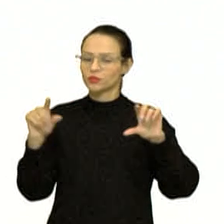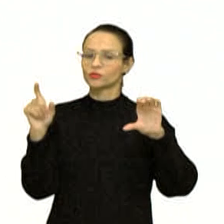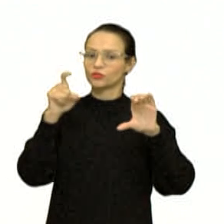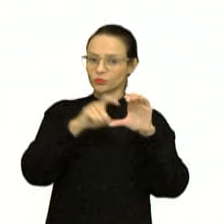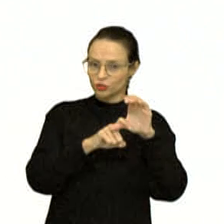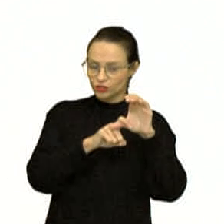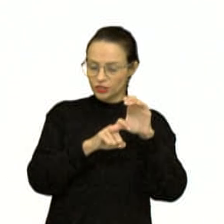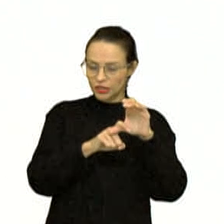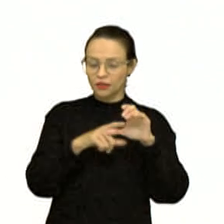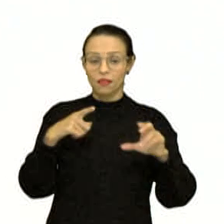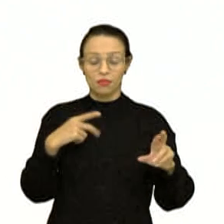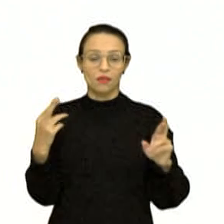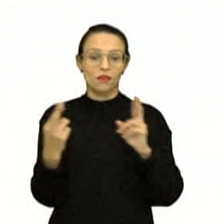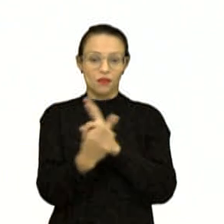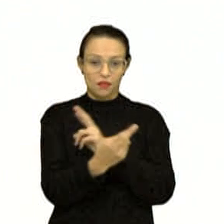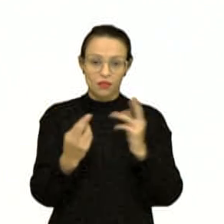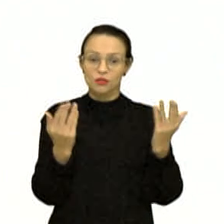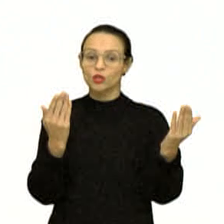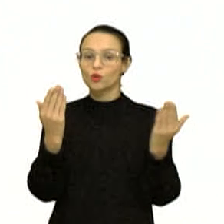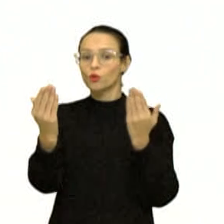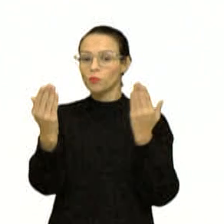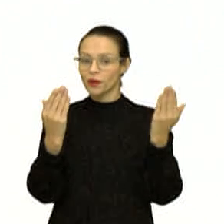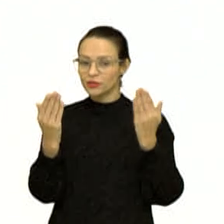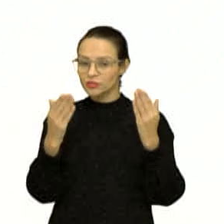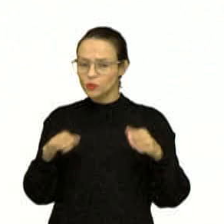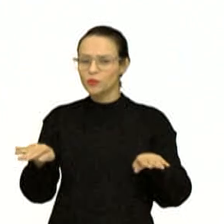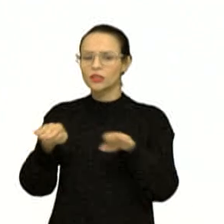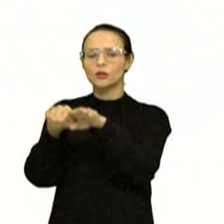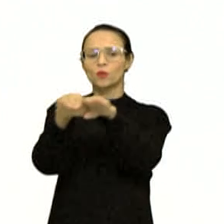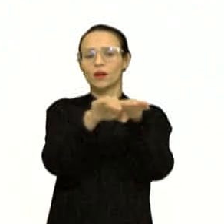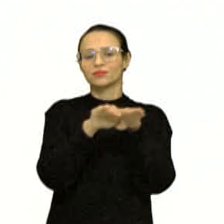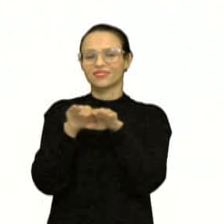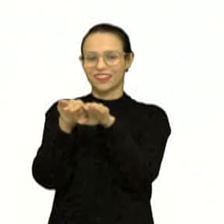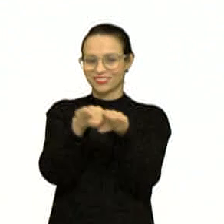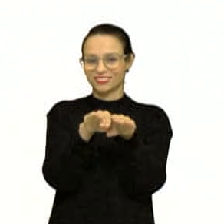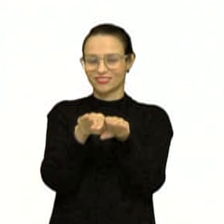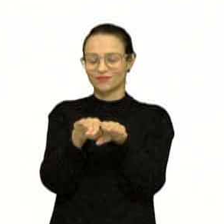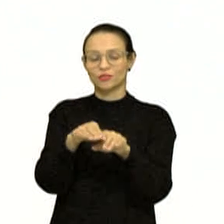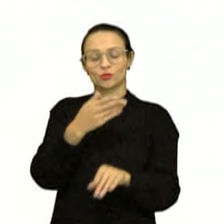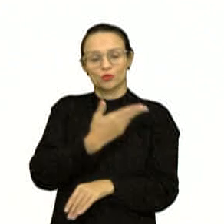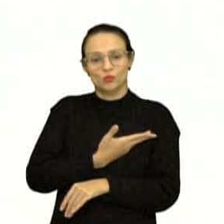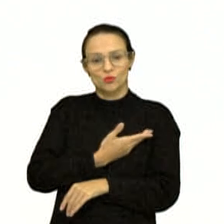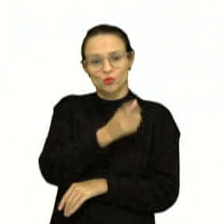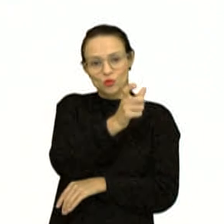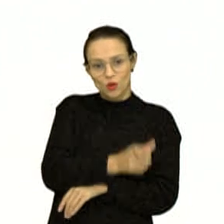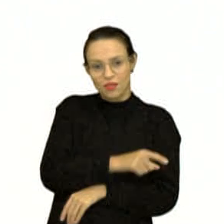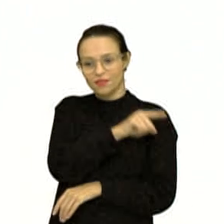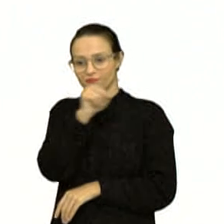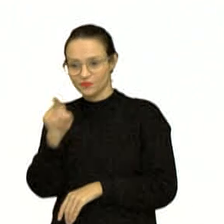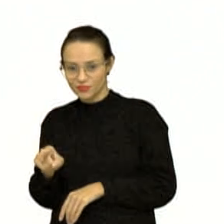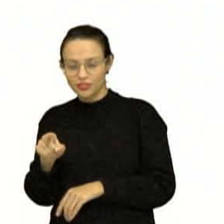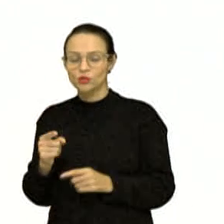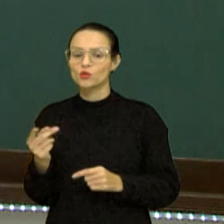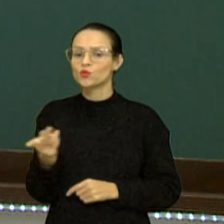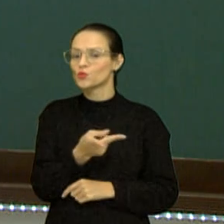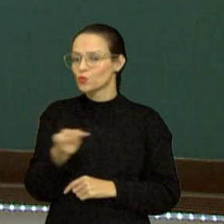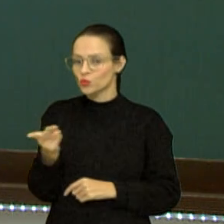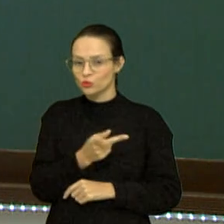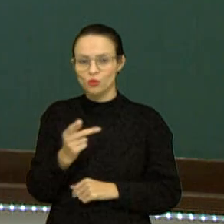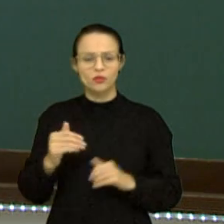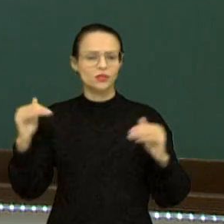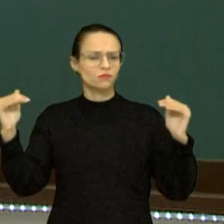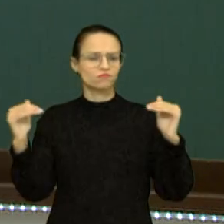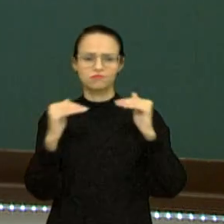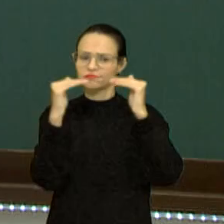destaque estabelece essa comparação de igualdade do colega com o Vinícius. Os dois têm o mesmo